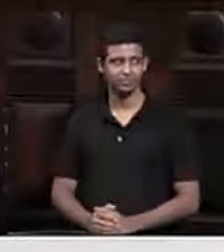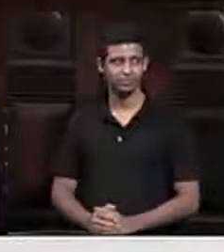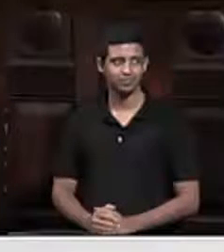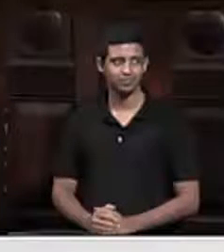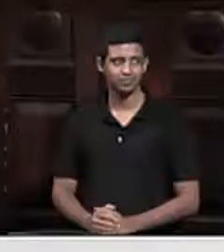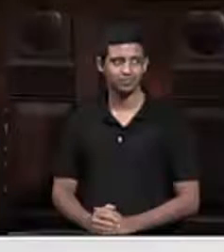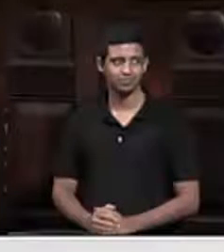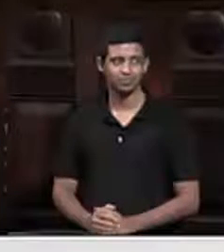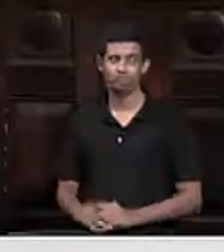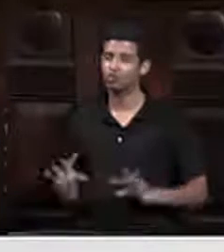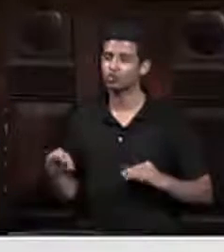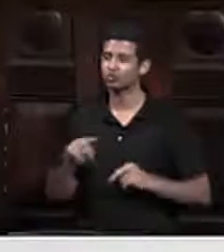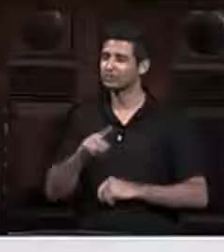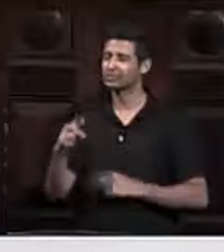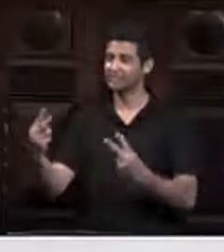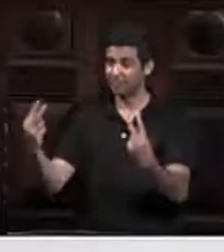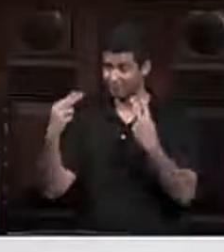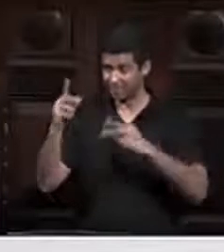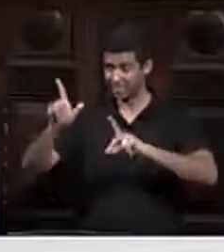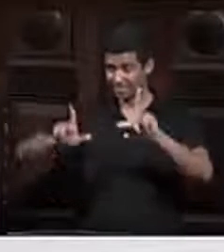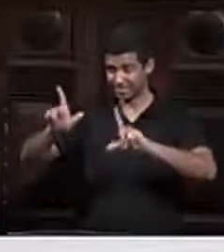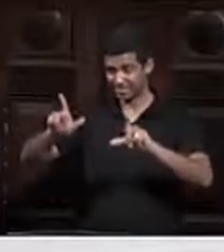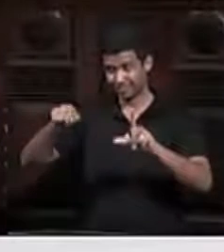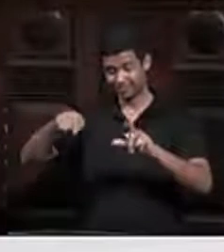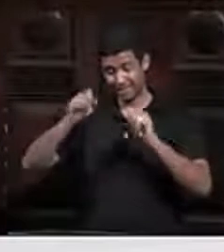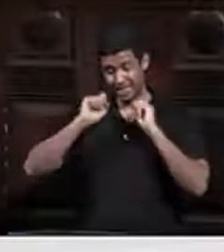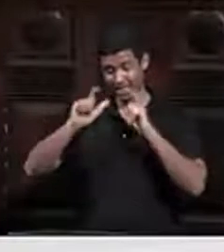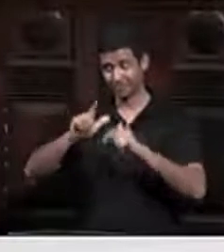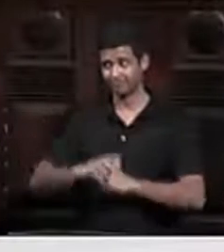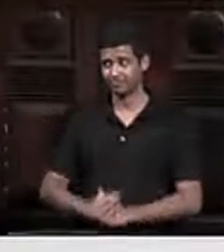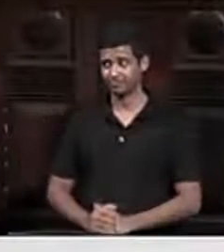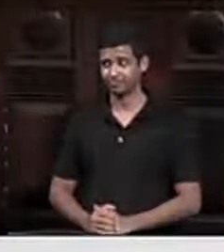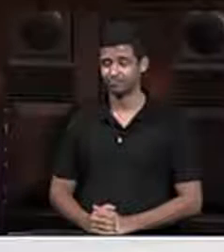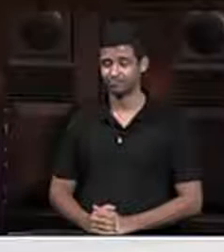todos aqueles que nos assistem na TV Alerj.